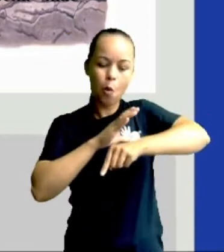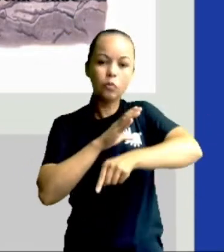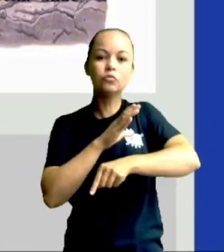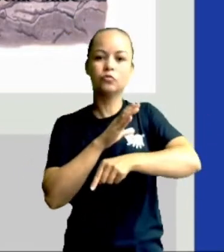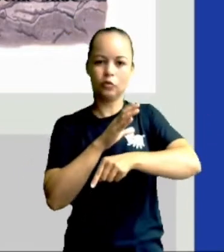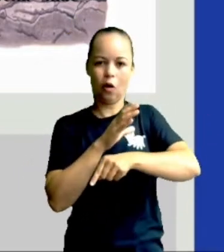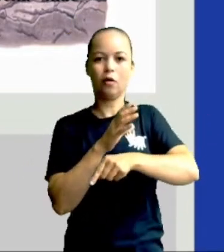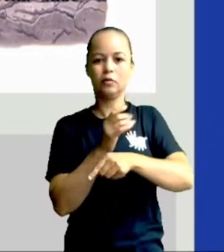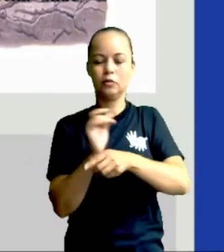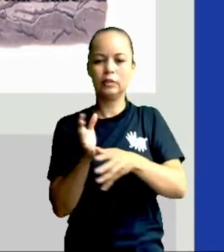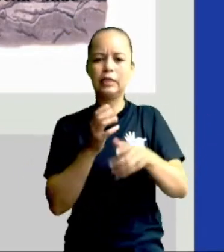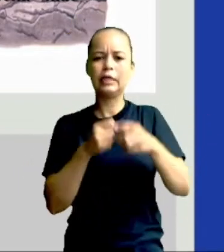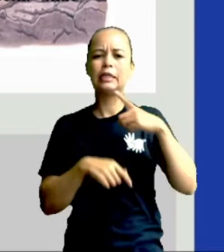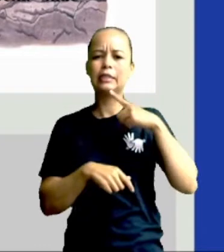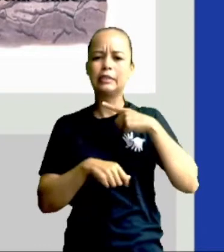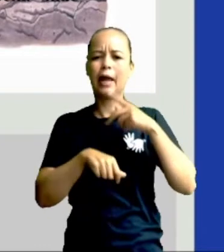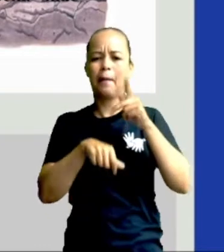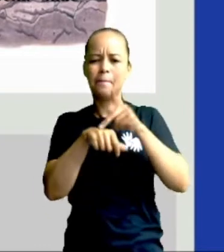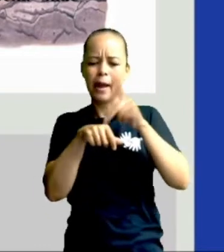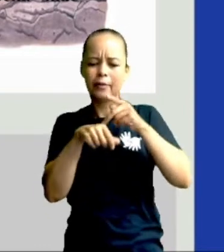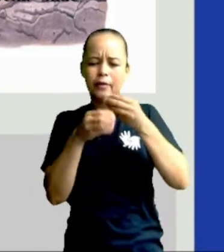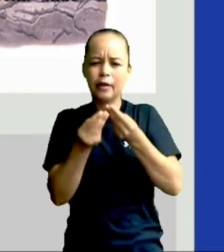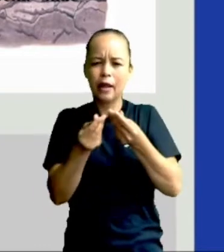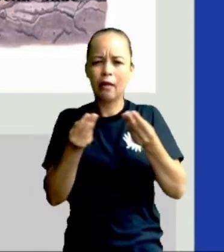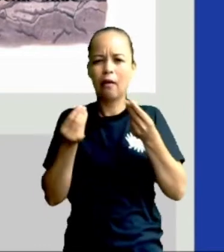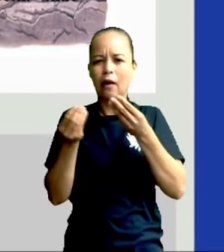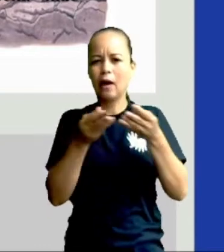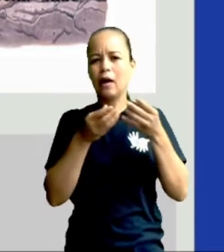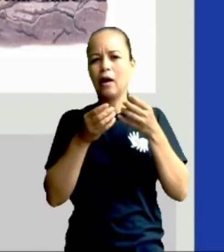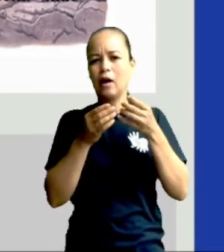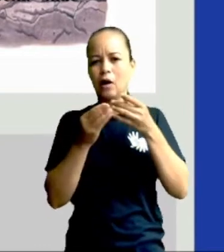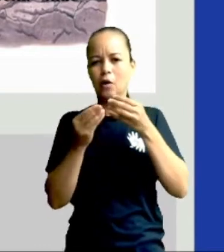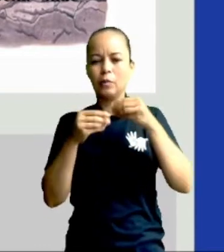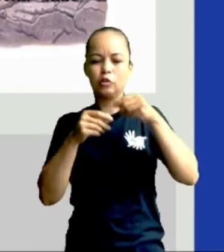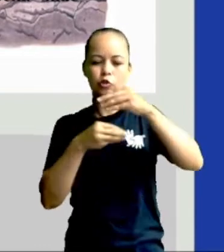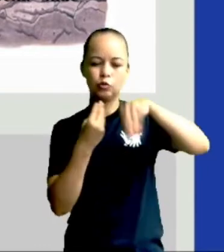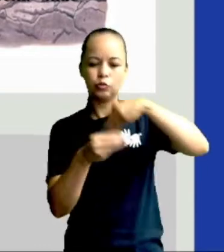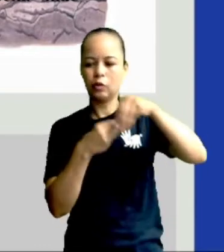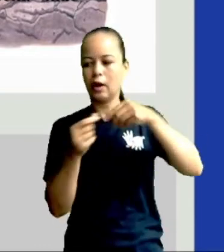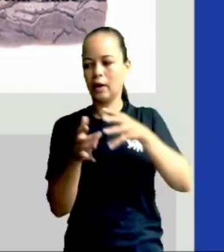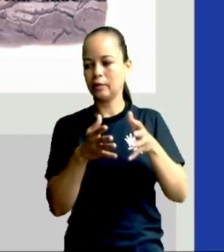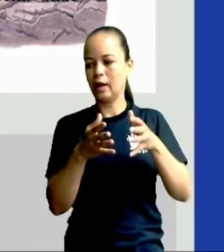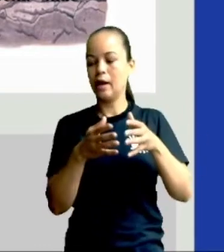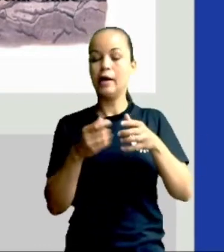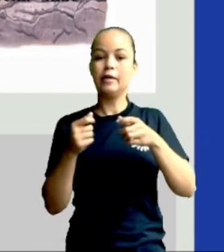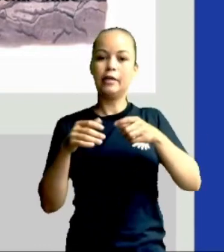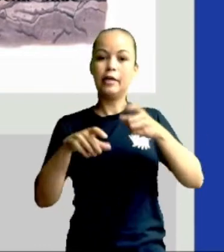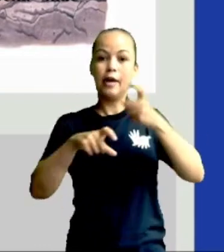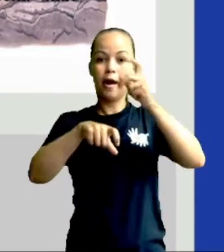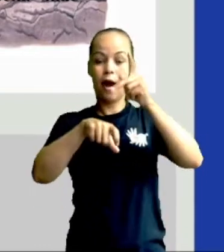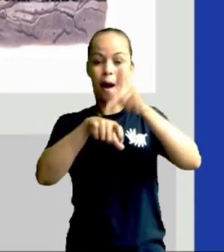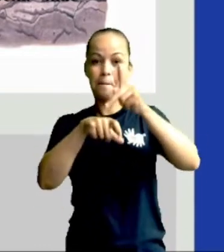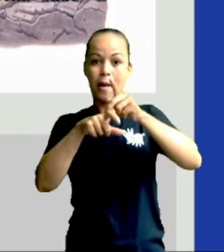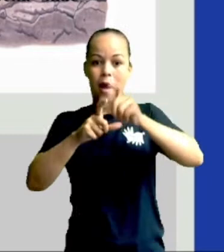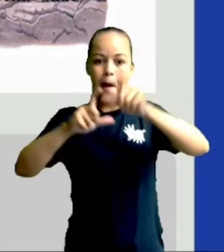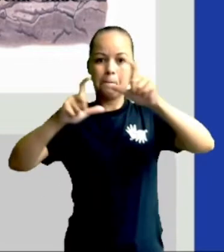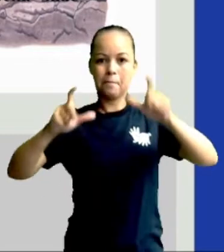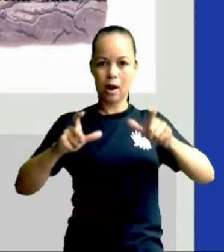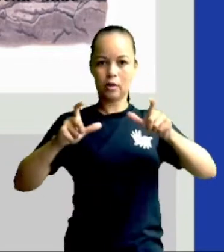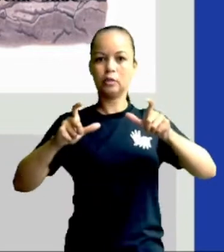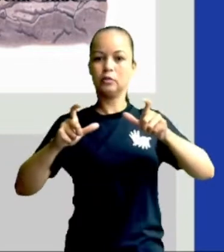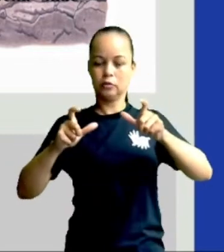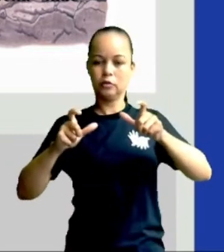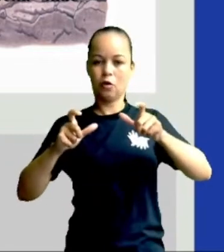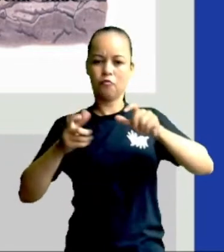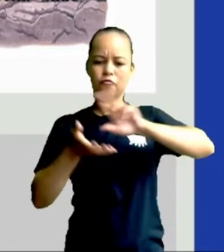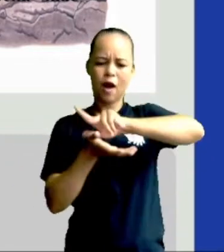mais que tem pedrinhas mais soltas, misturado com um pouco de areia. E a rocha-mãe, que são grandes